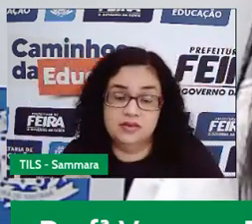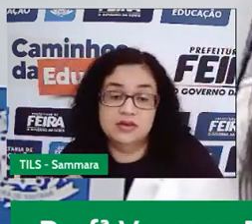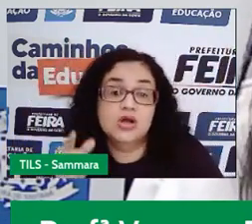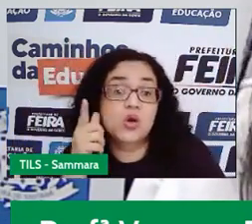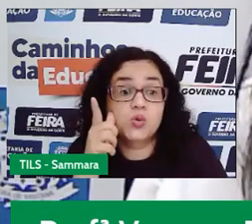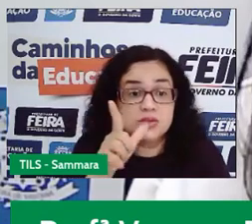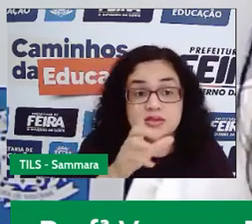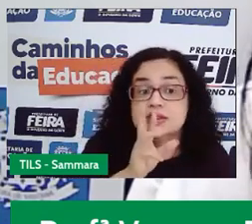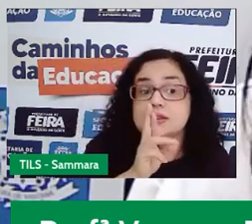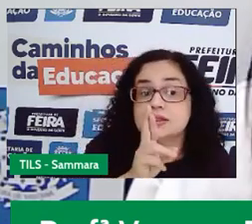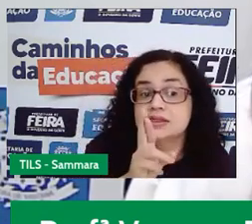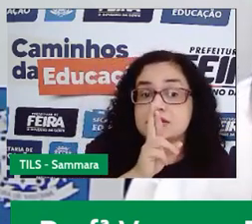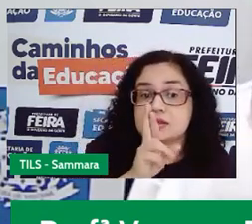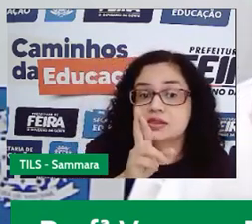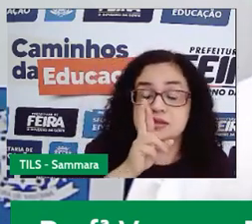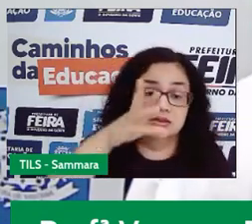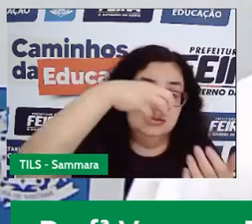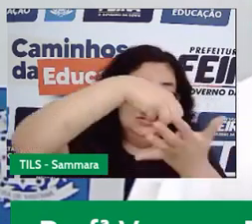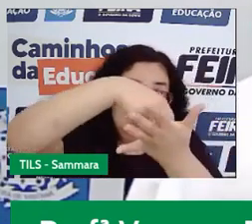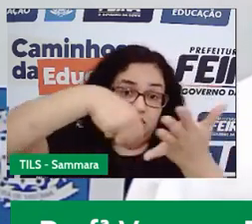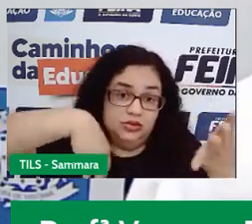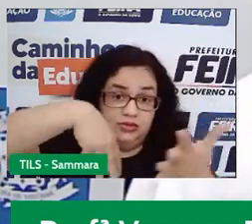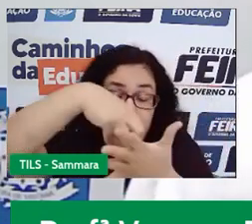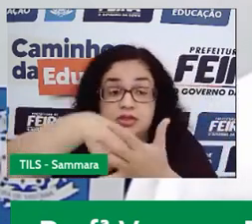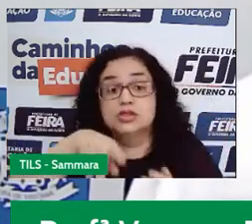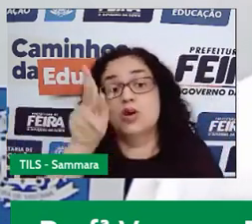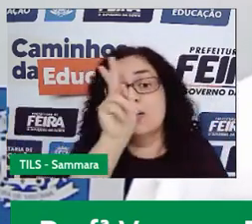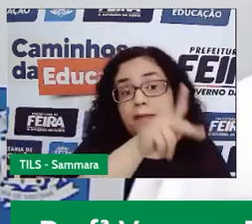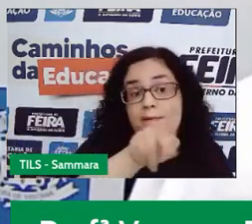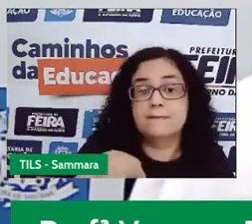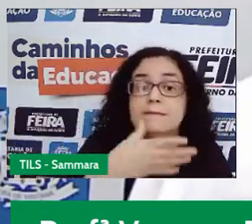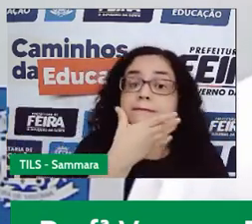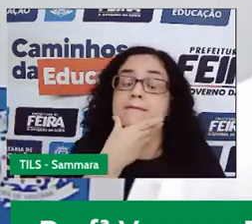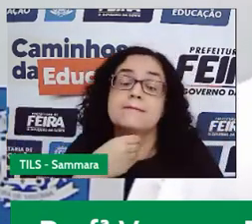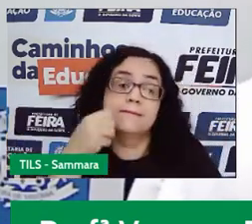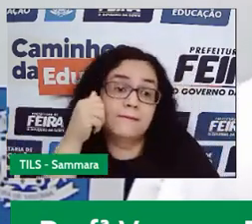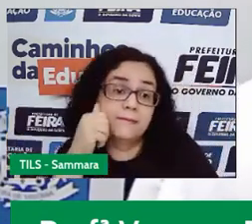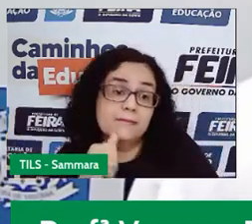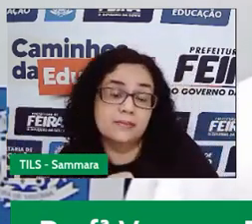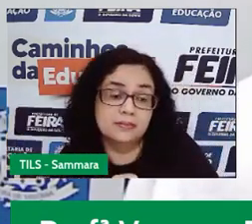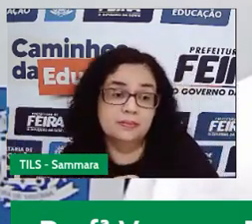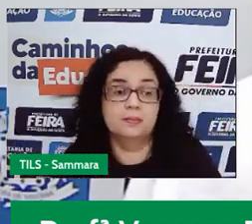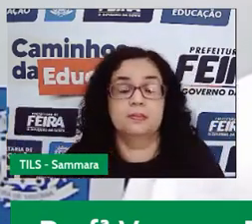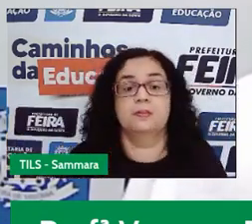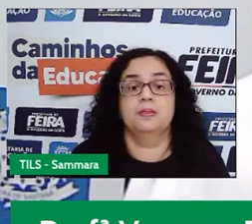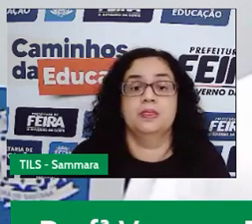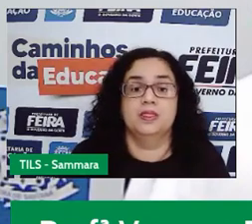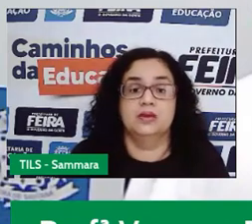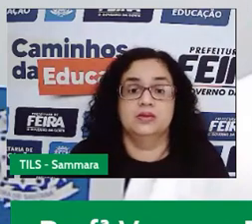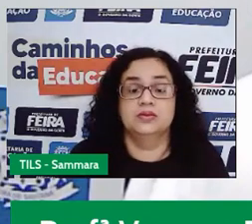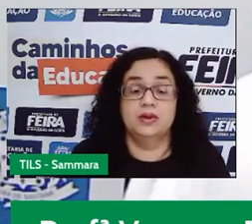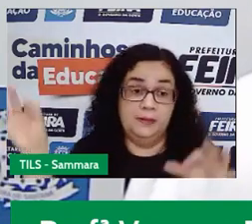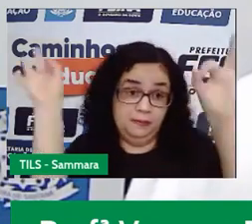daí de casa consiga responder às atividades que a sua prova ou seu professor